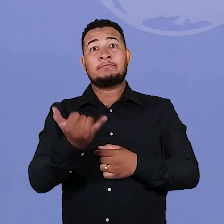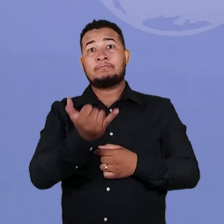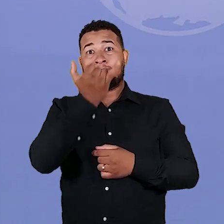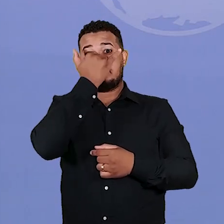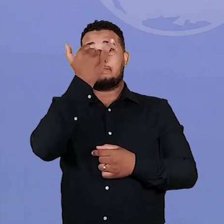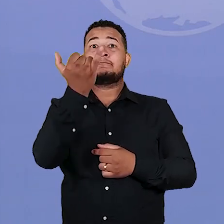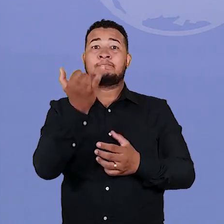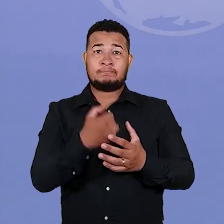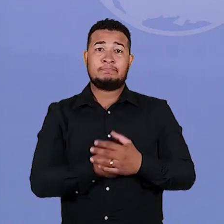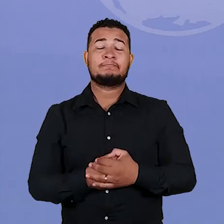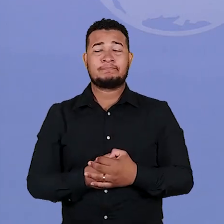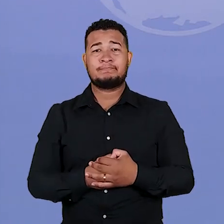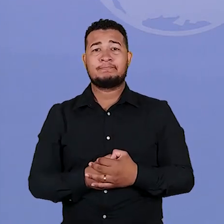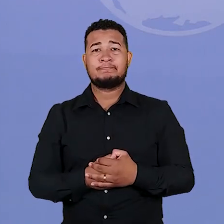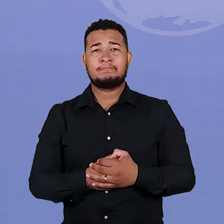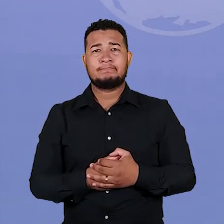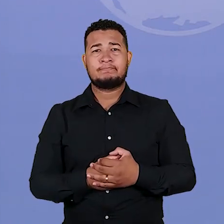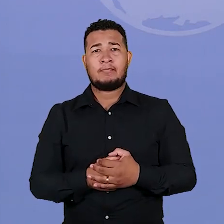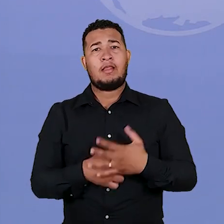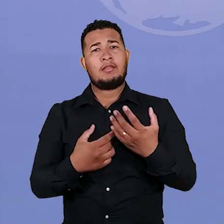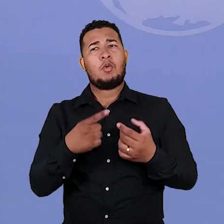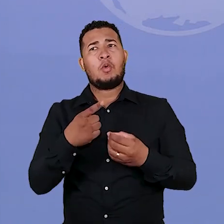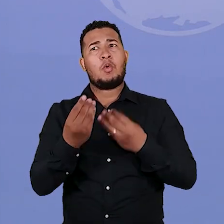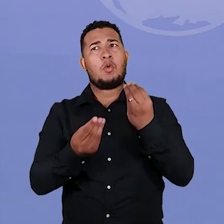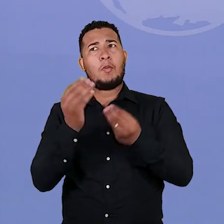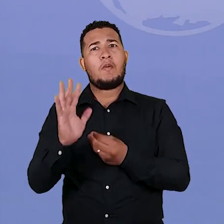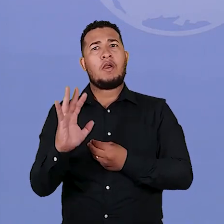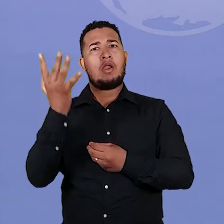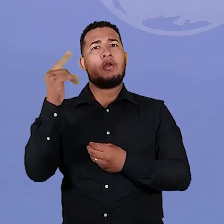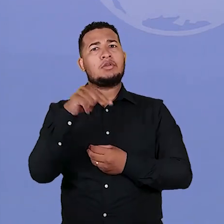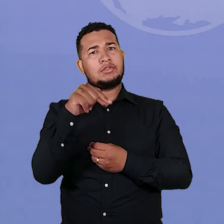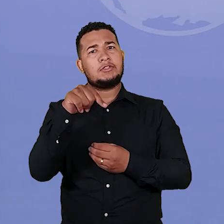população. Olha o estrago que aconteceu, tá?